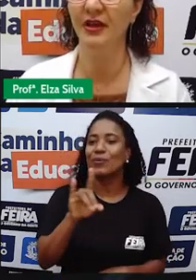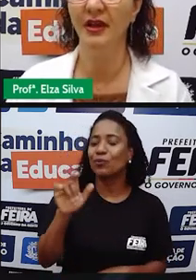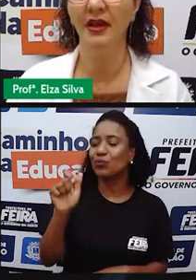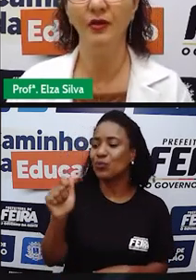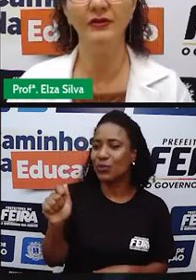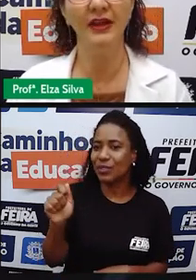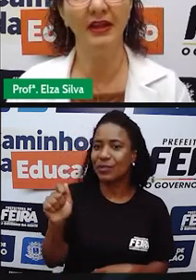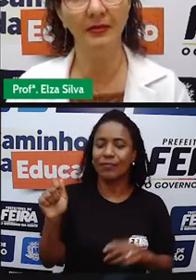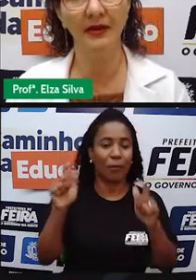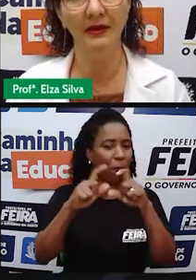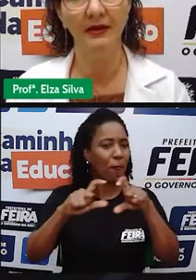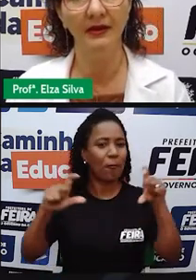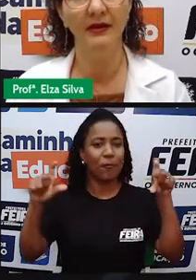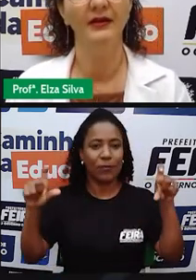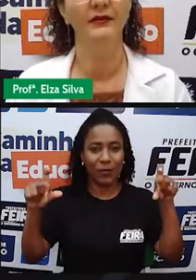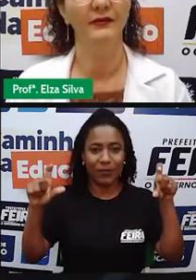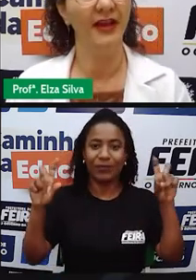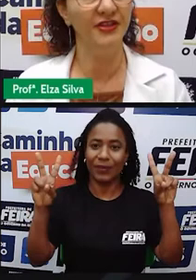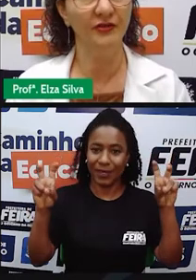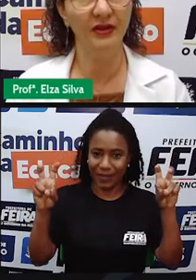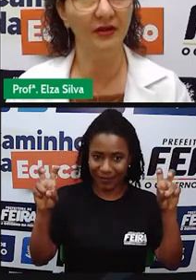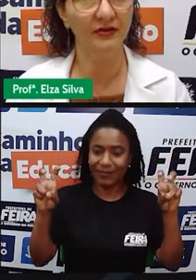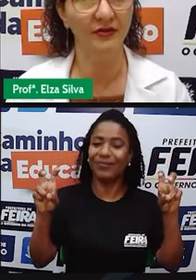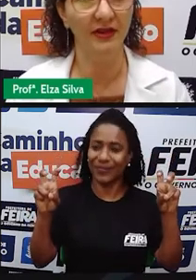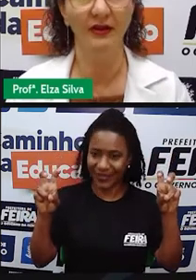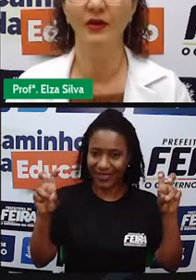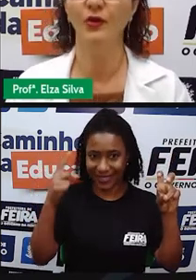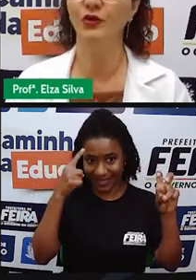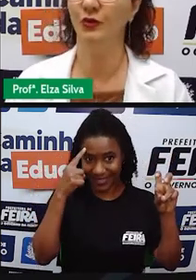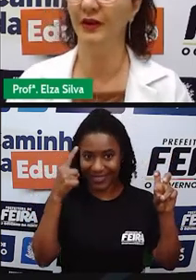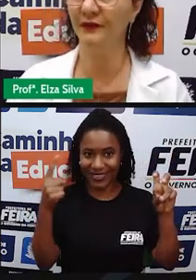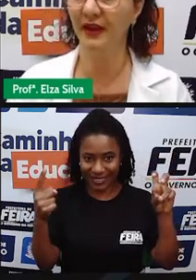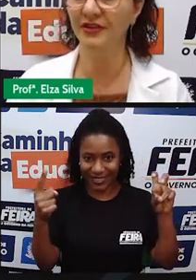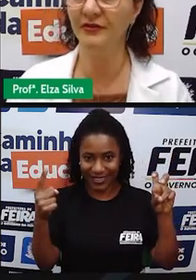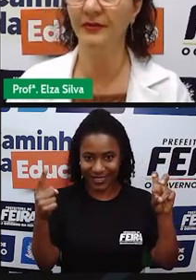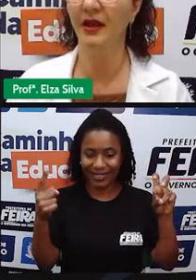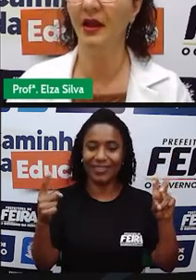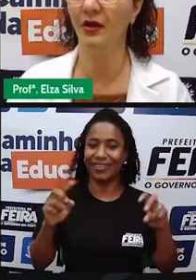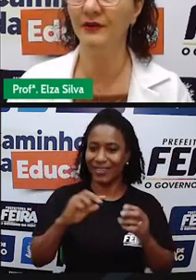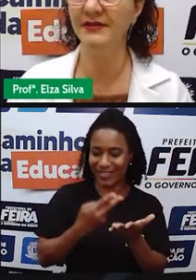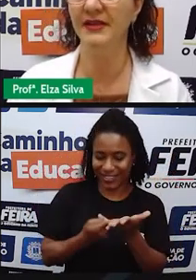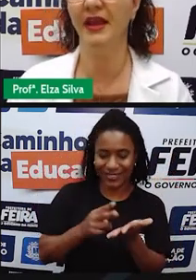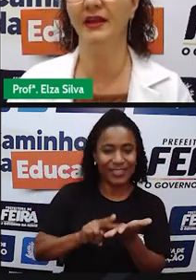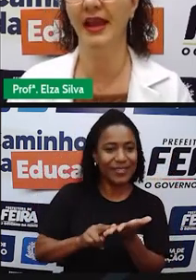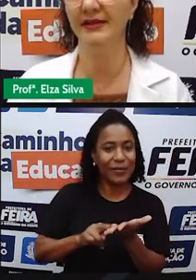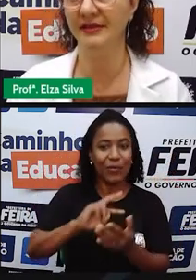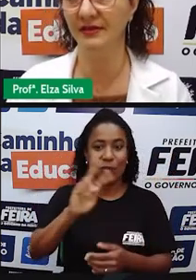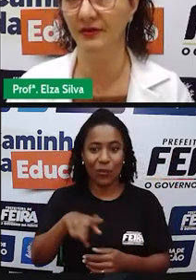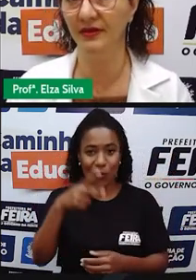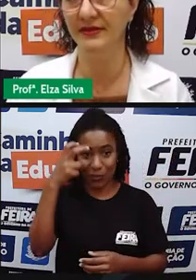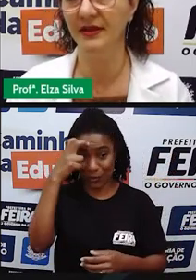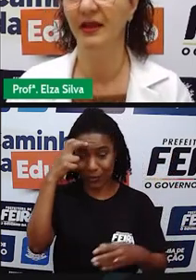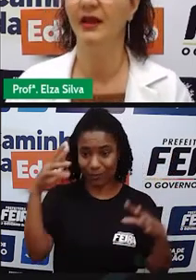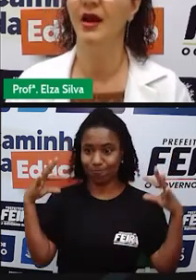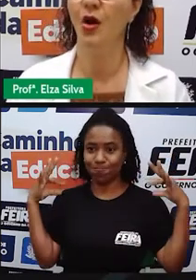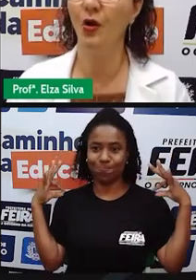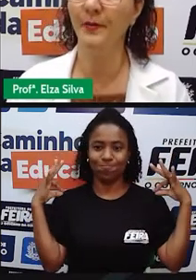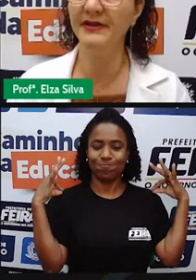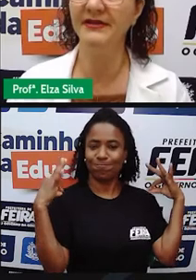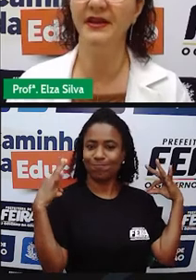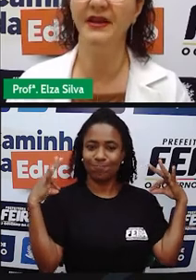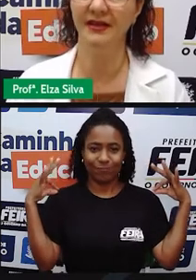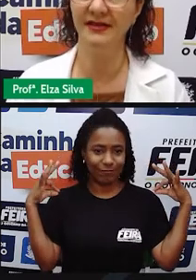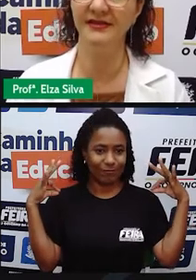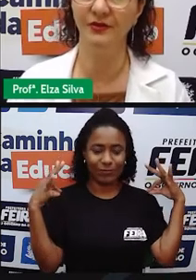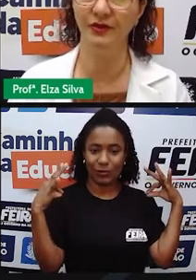hoje e o tema fashion culture, cultura fashion, clothes and accessories,